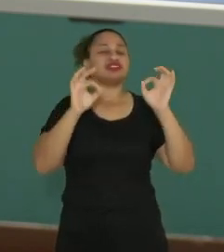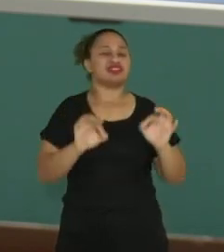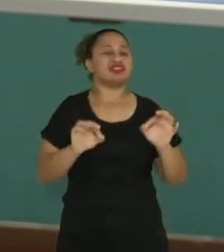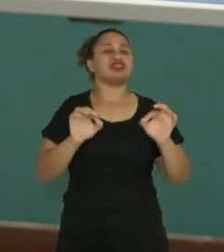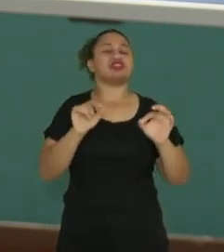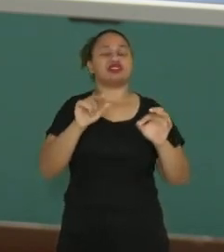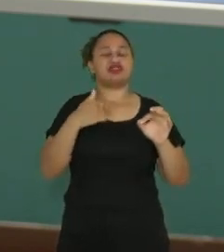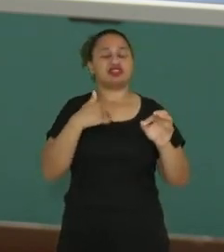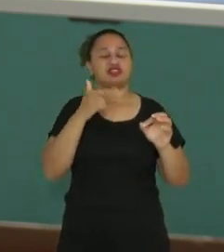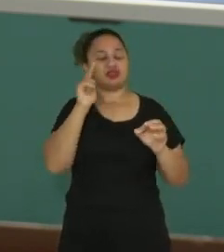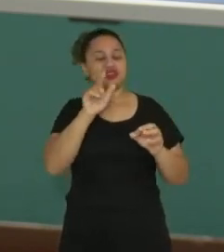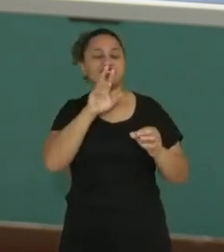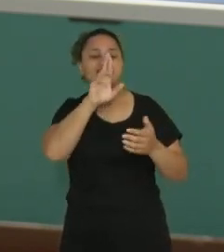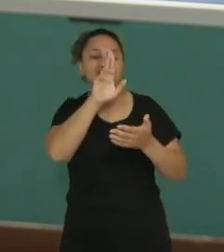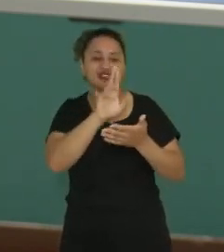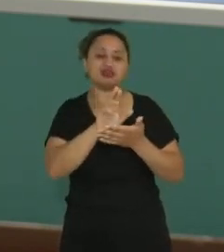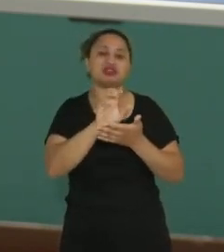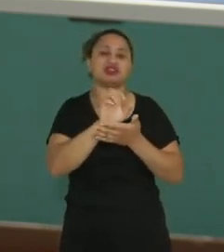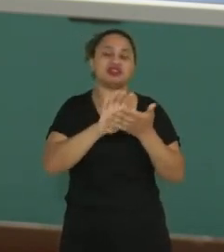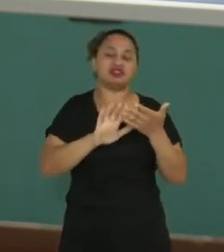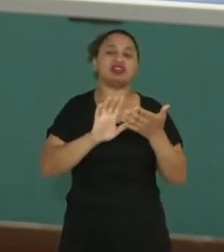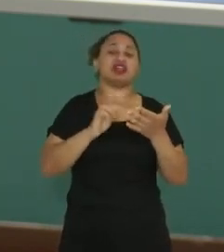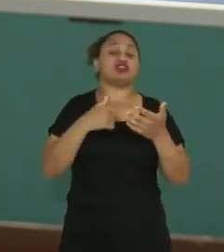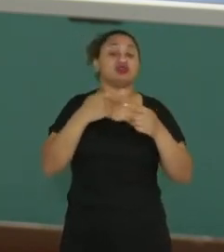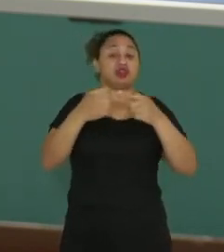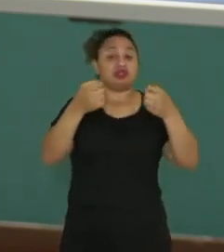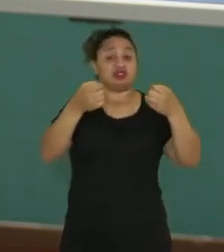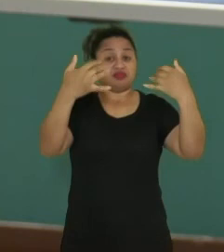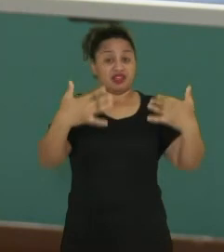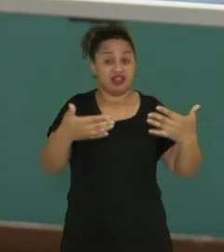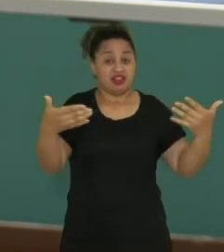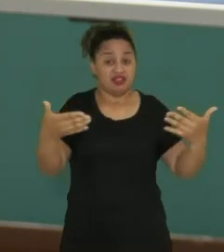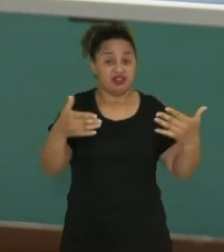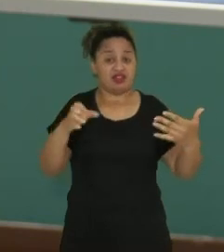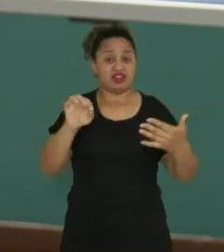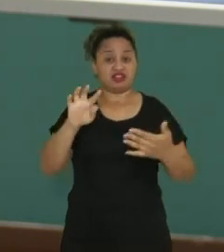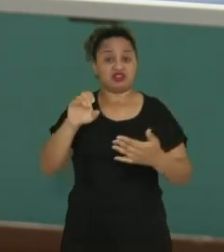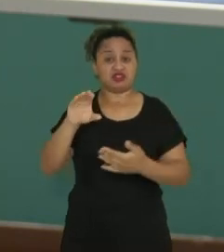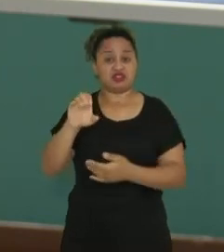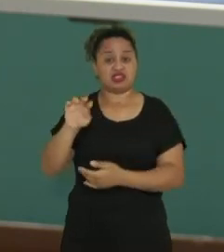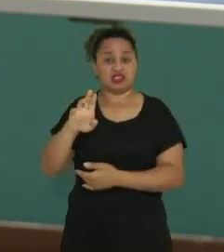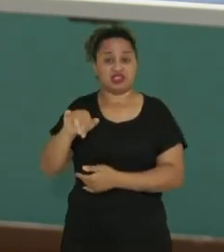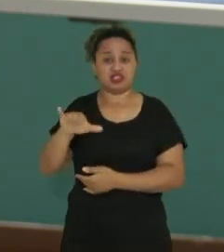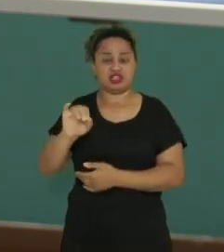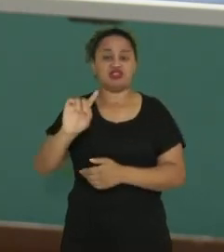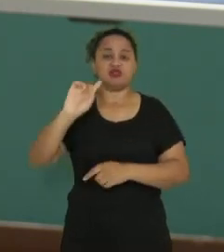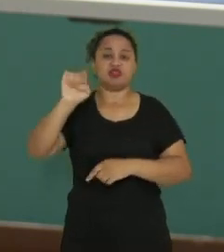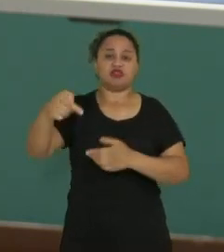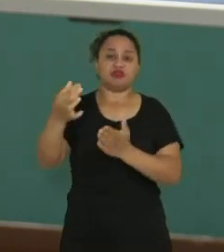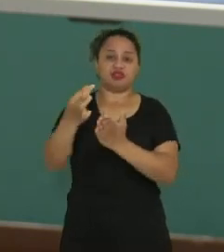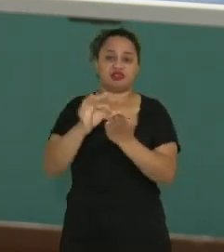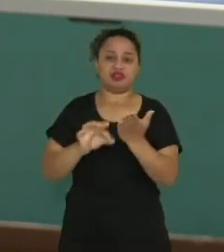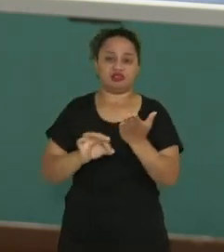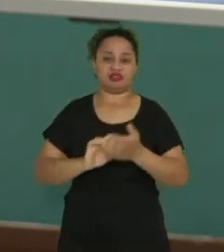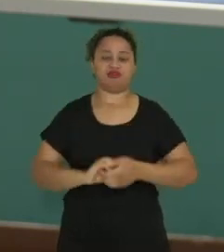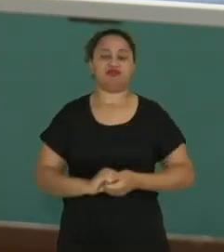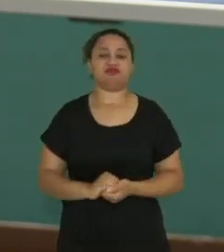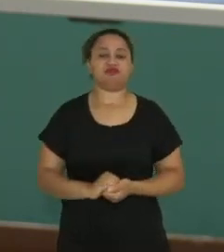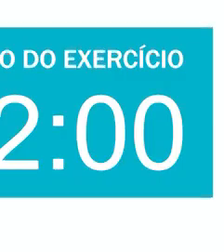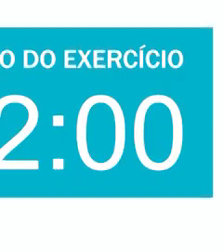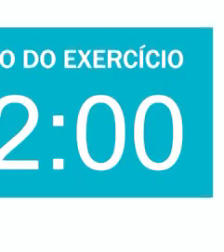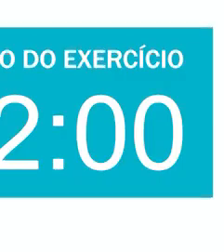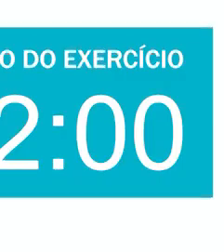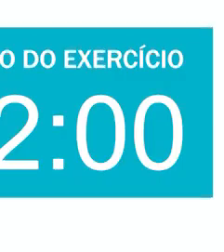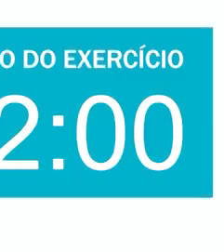vai ter dificuldade em responder. A gente acabou de falar sobre o etnocentrismo e fazemos a correção juntos.